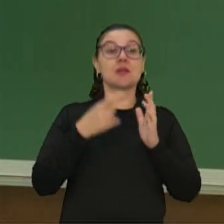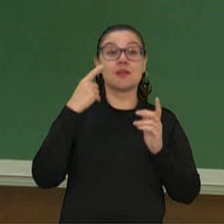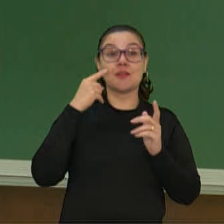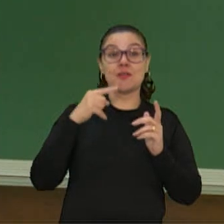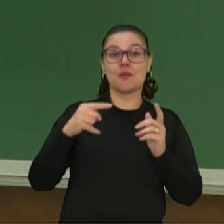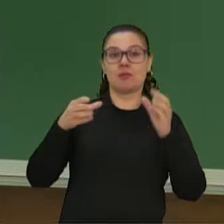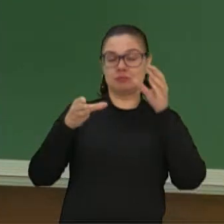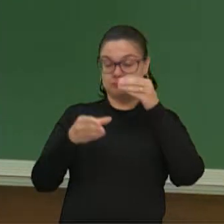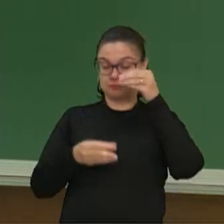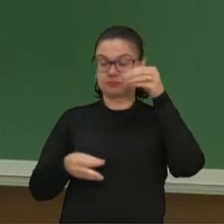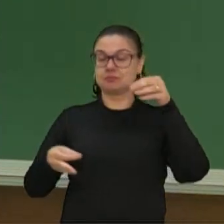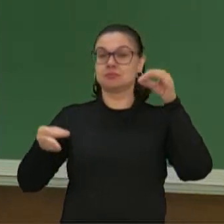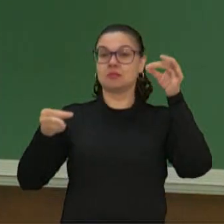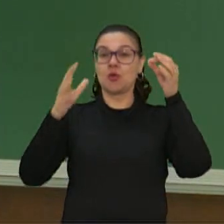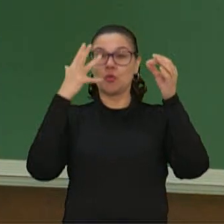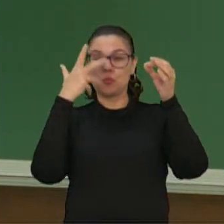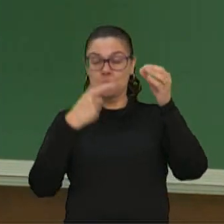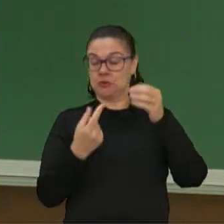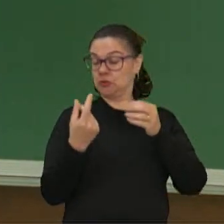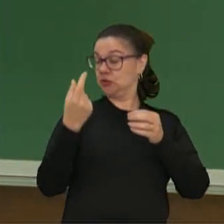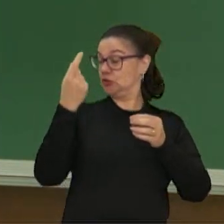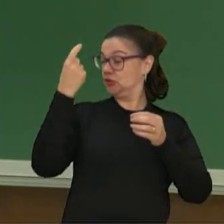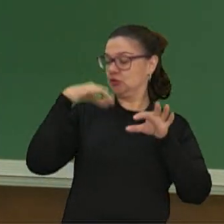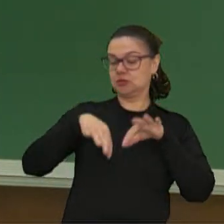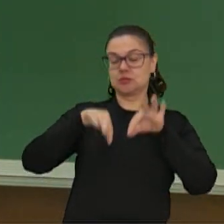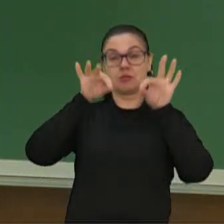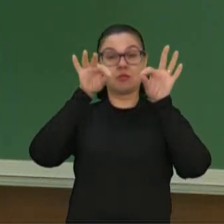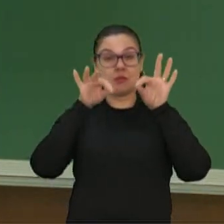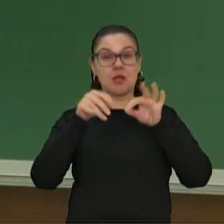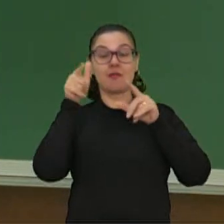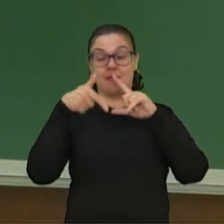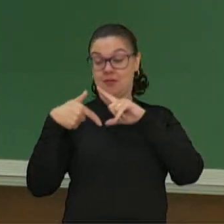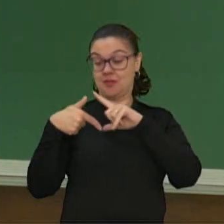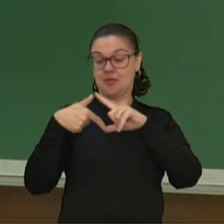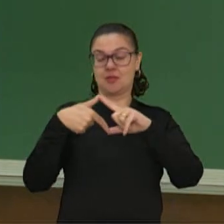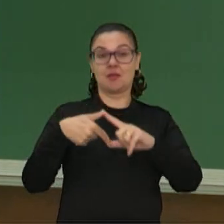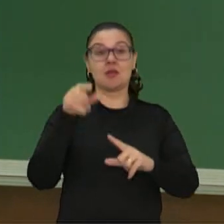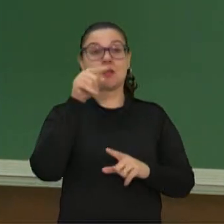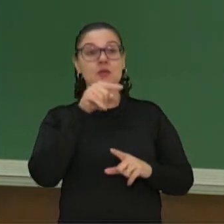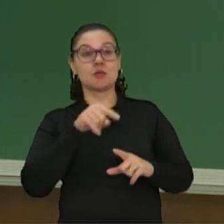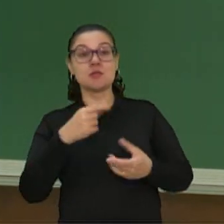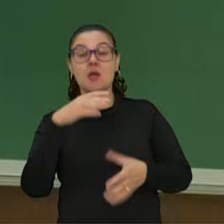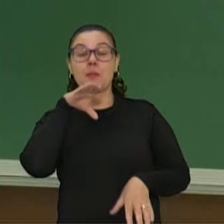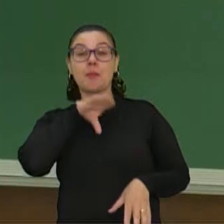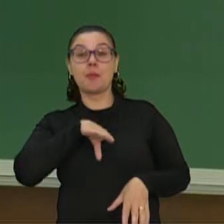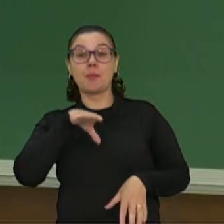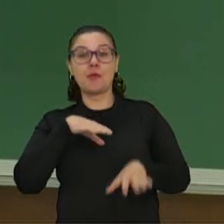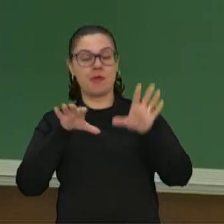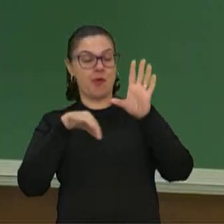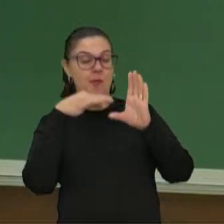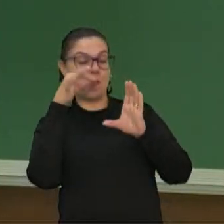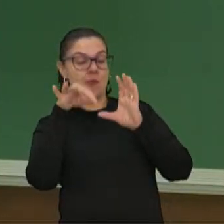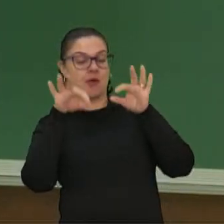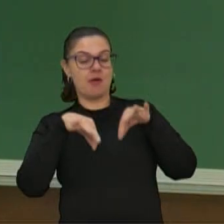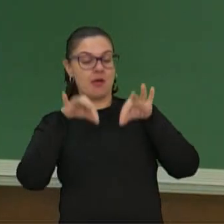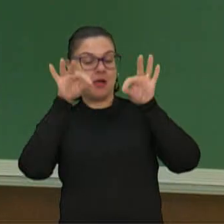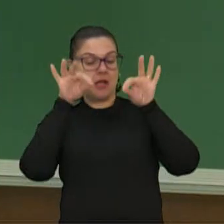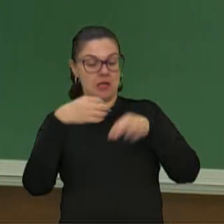Trouxe para vocês aqui um lenço muito antigo que remonta a uma tradição. A tradição portuguesa de bordar um lenço